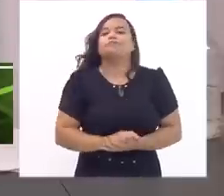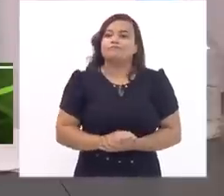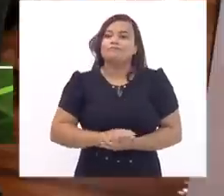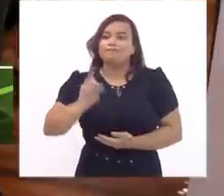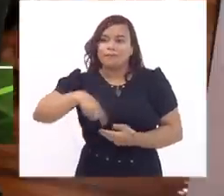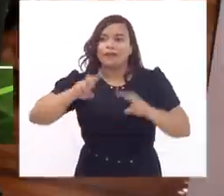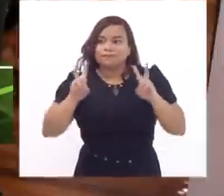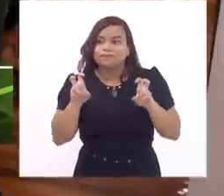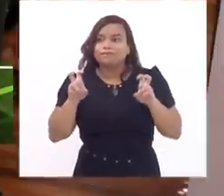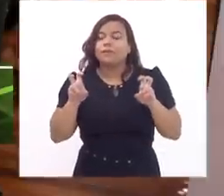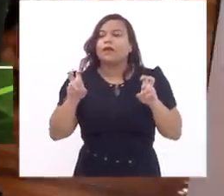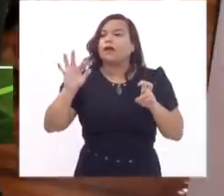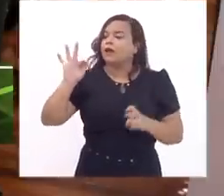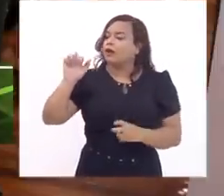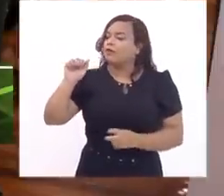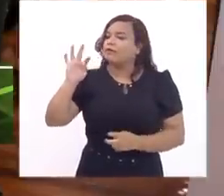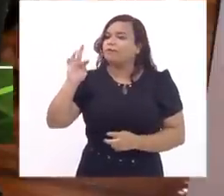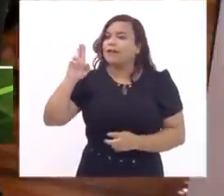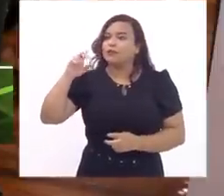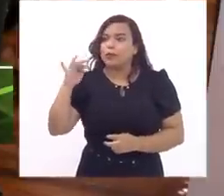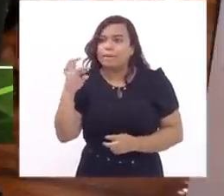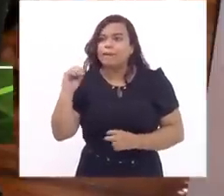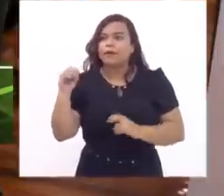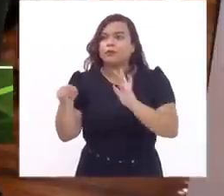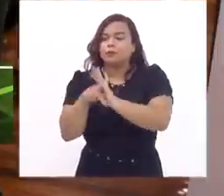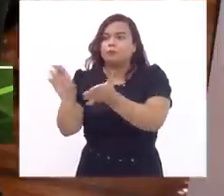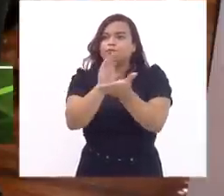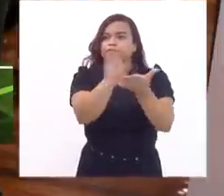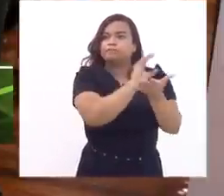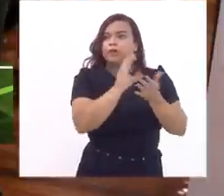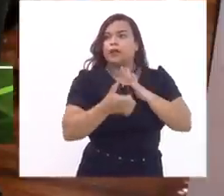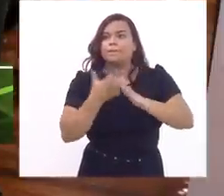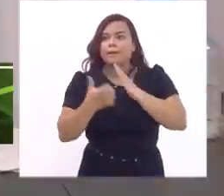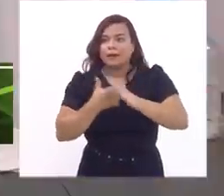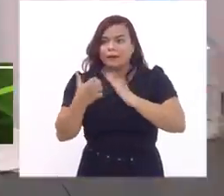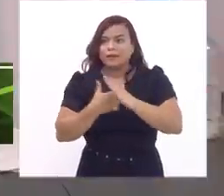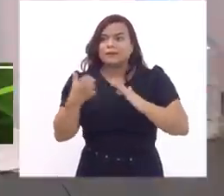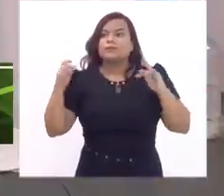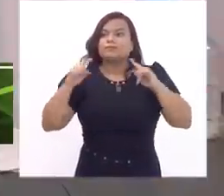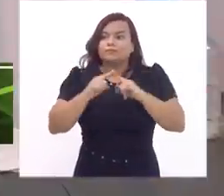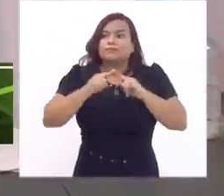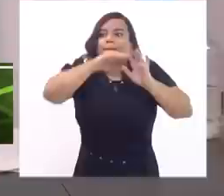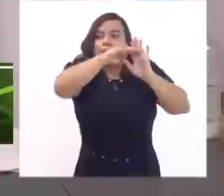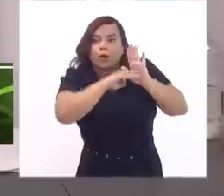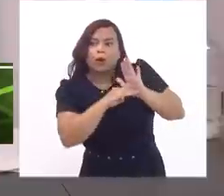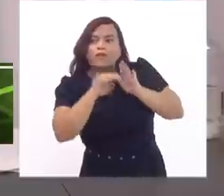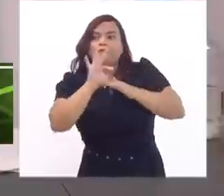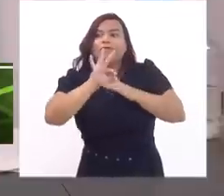do faturamento das empresas que se enquadram num programa federal.